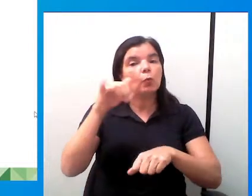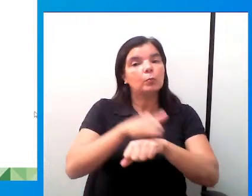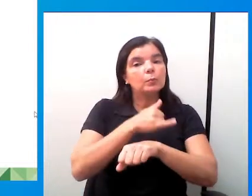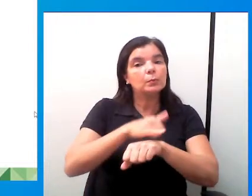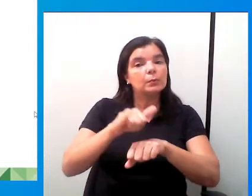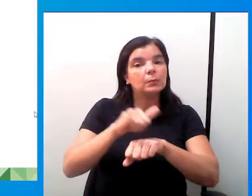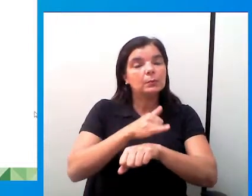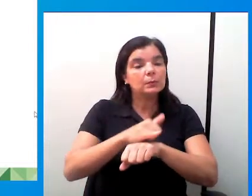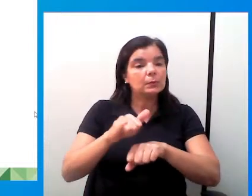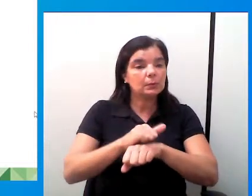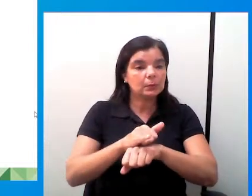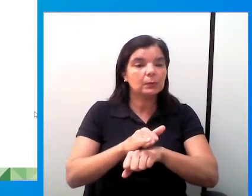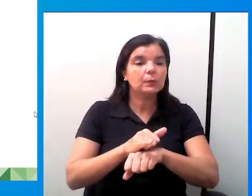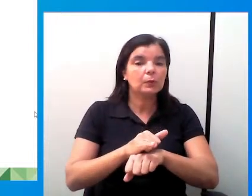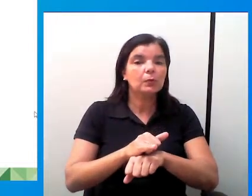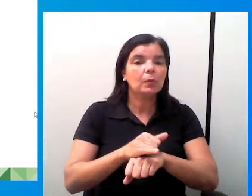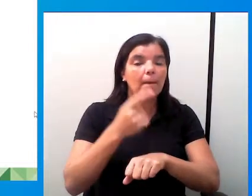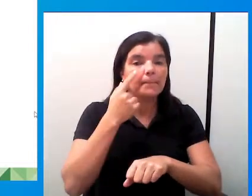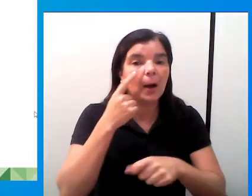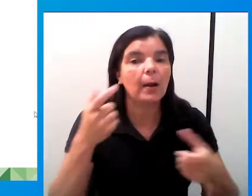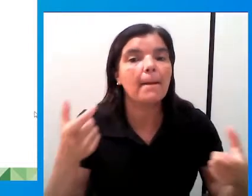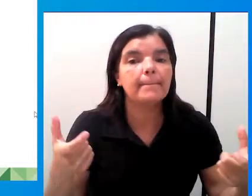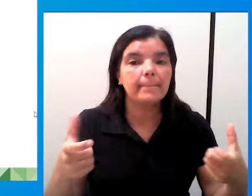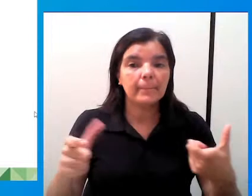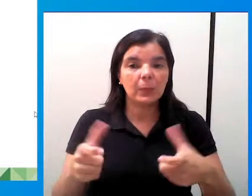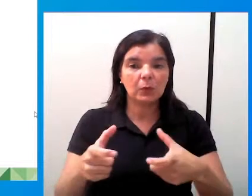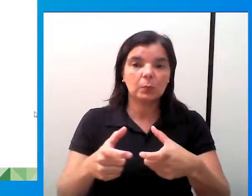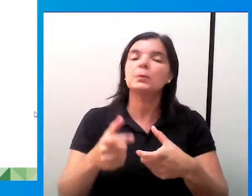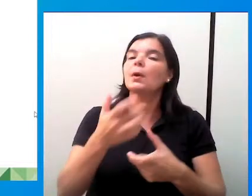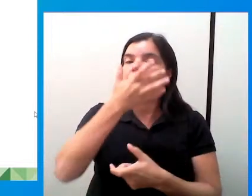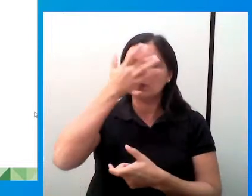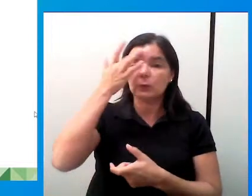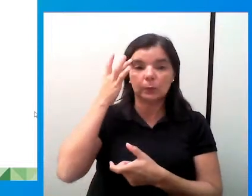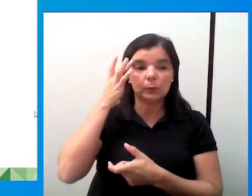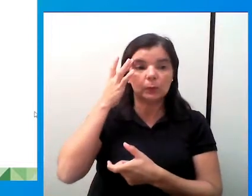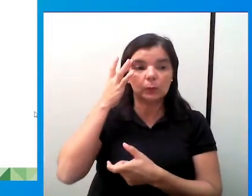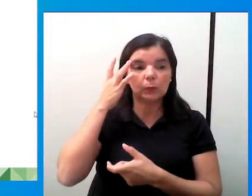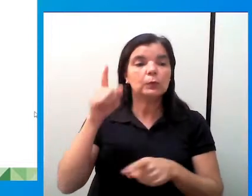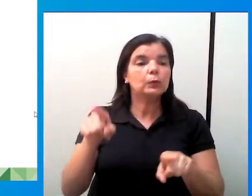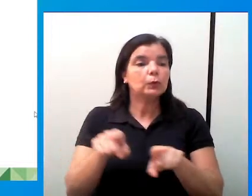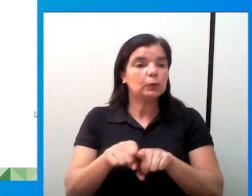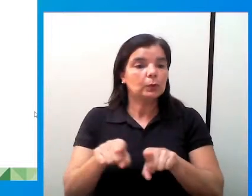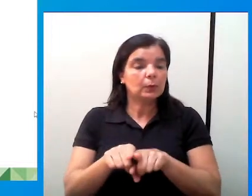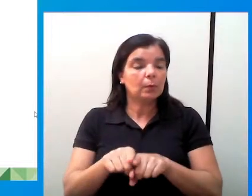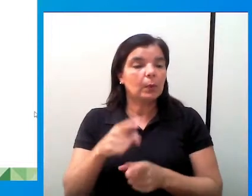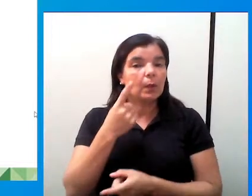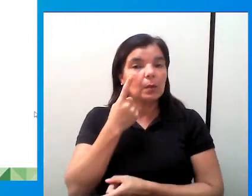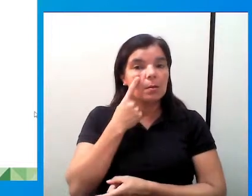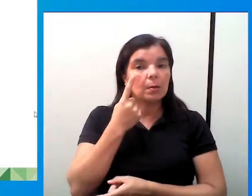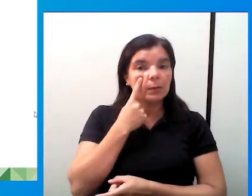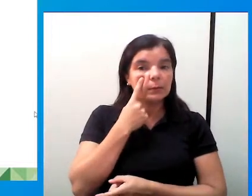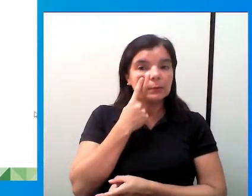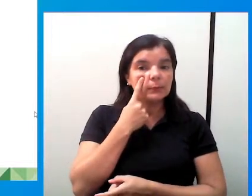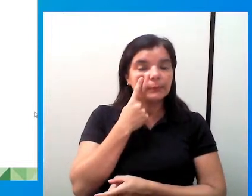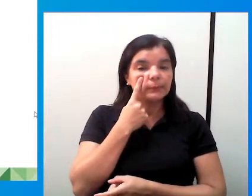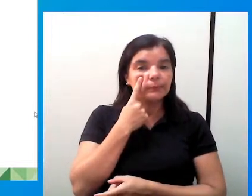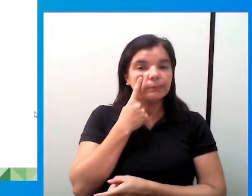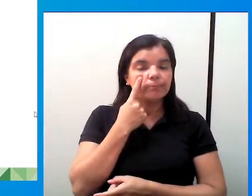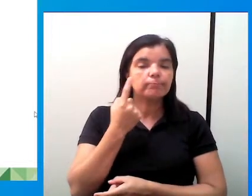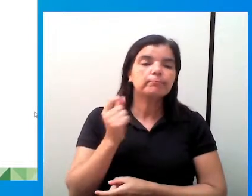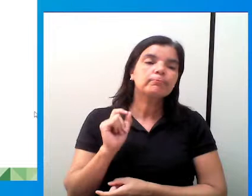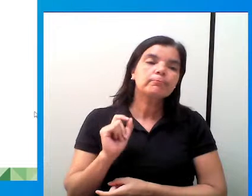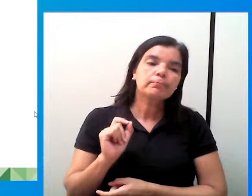estratégias, né, para tentar minimizar essas questões. E, por exemplo, no IFPA, nós induzimos